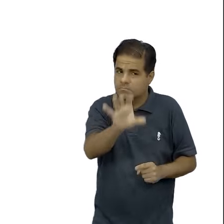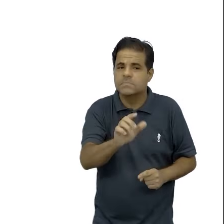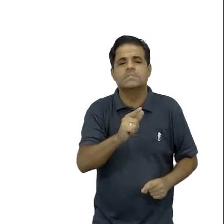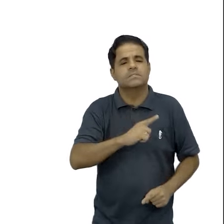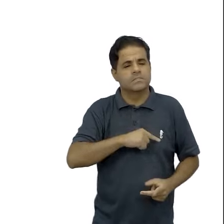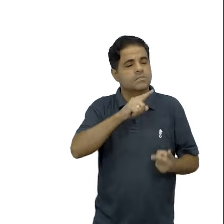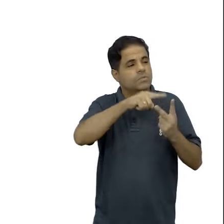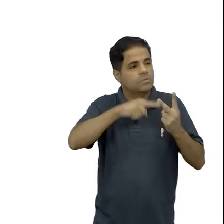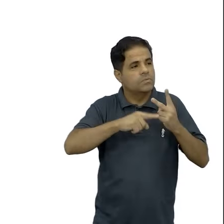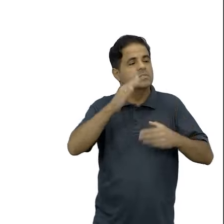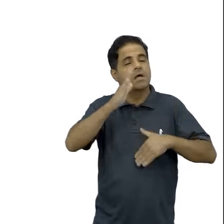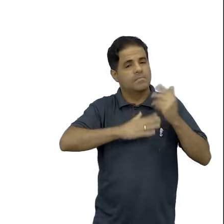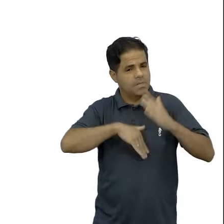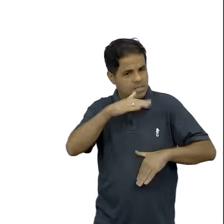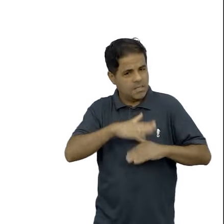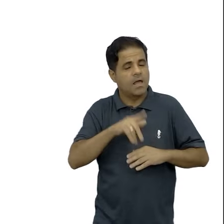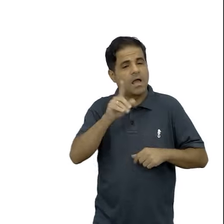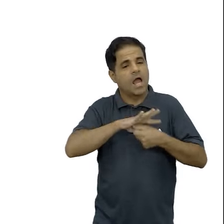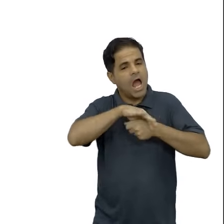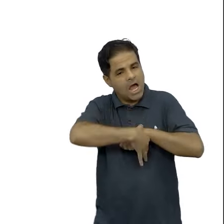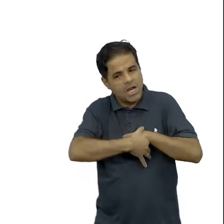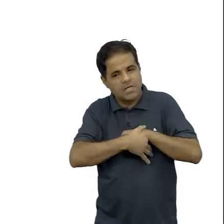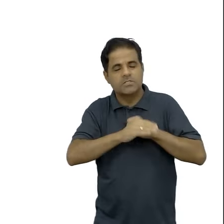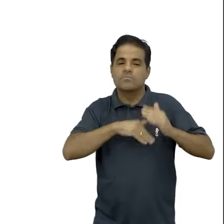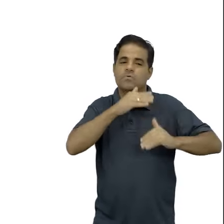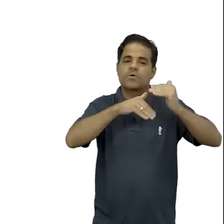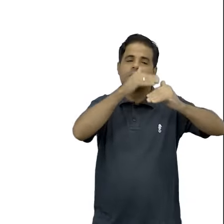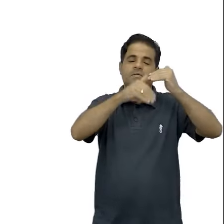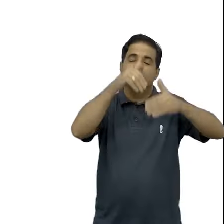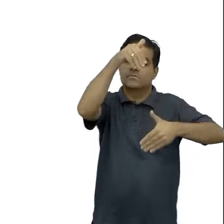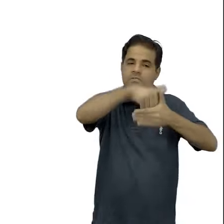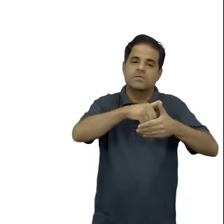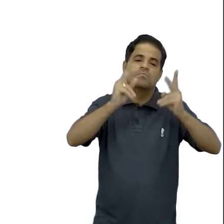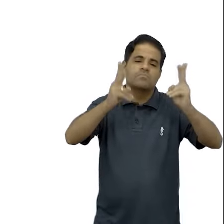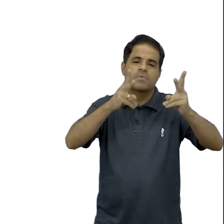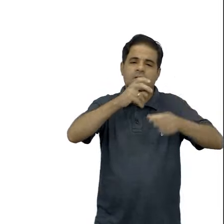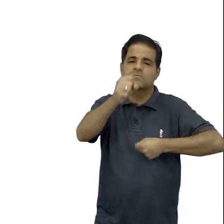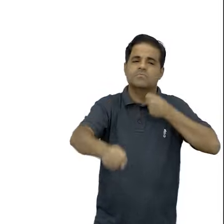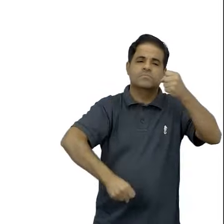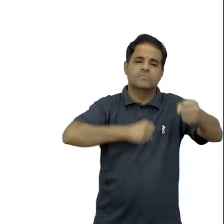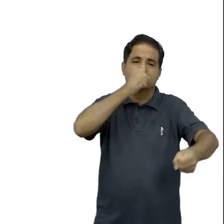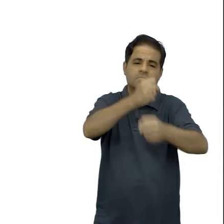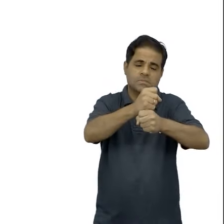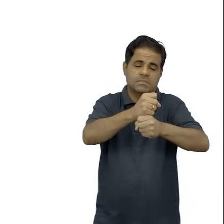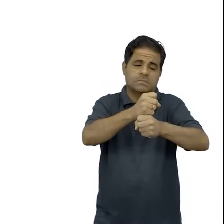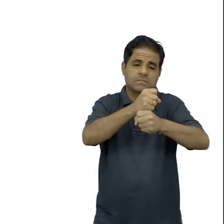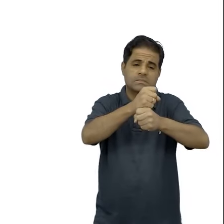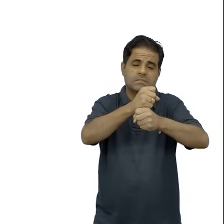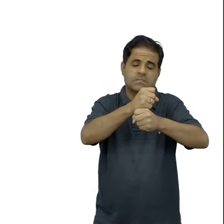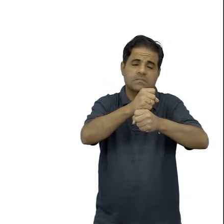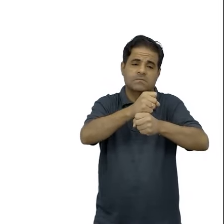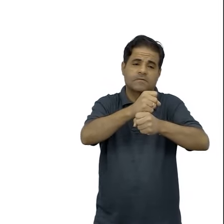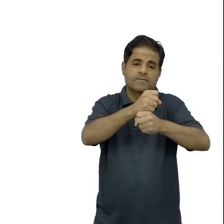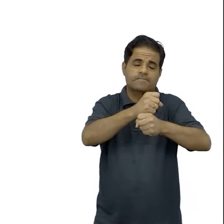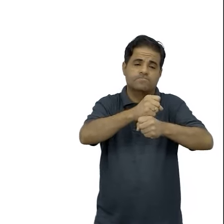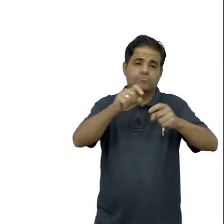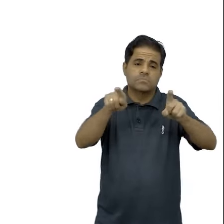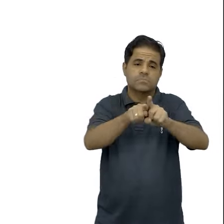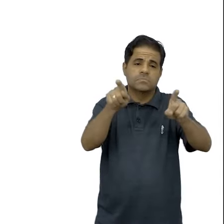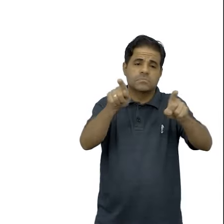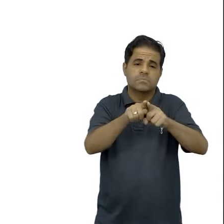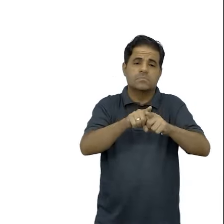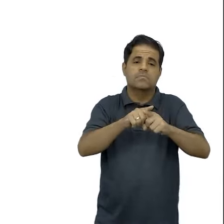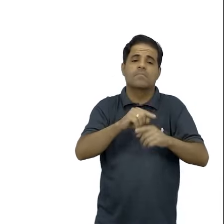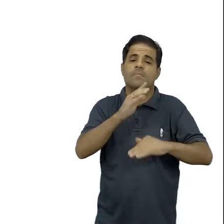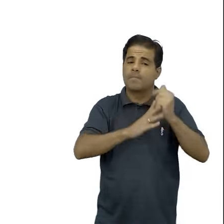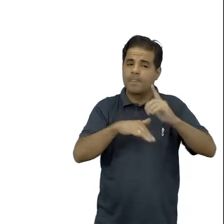tem as duas habilidades, mas garantindo a progressão dentro de um mesmo ano. E, além disso, a